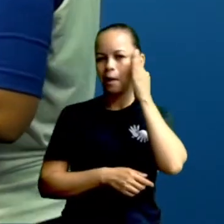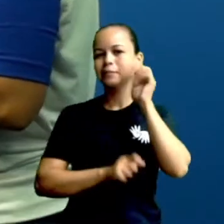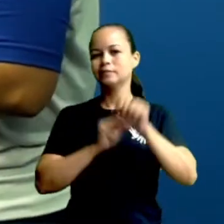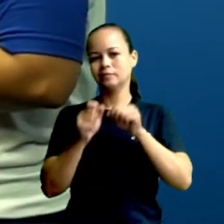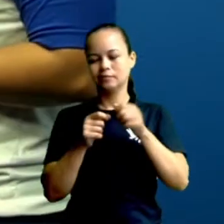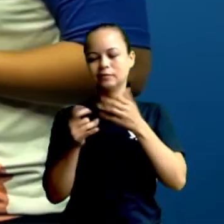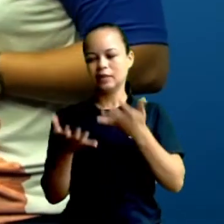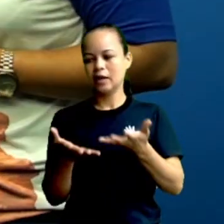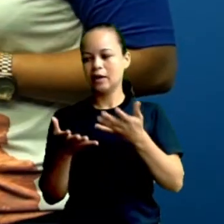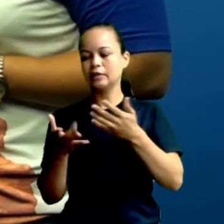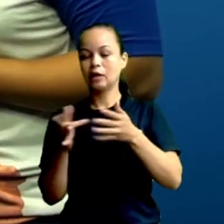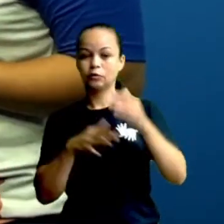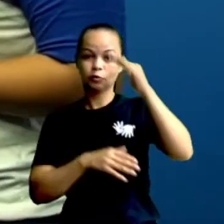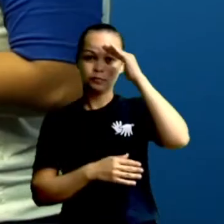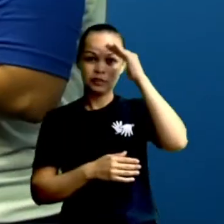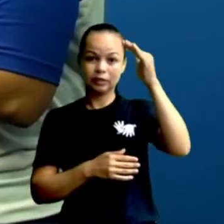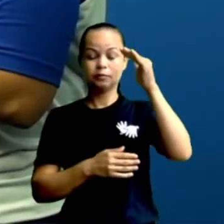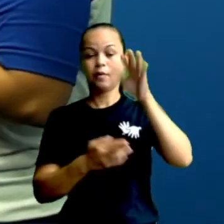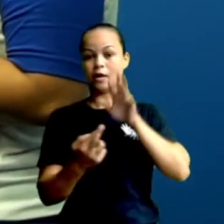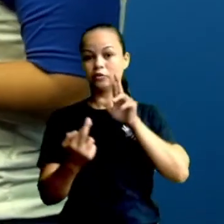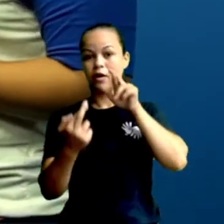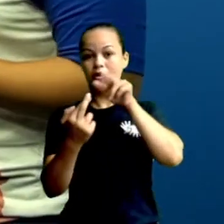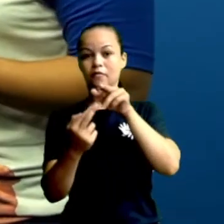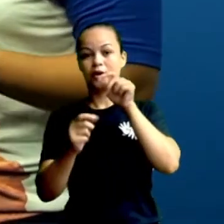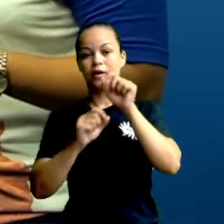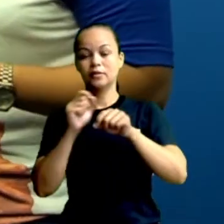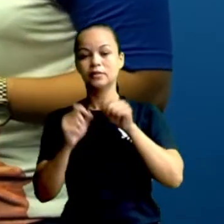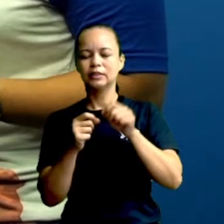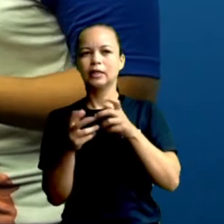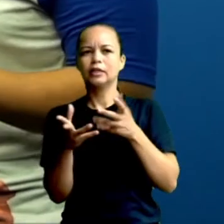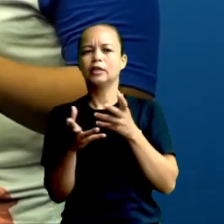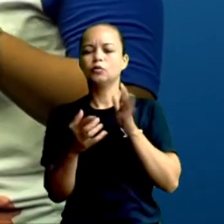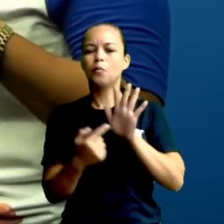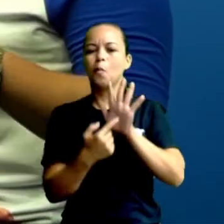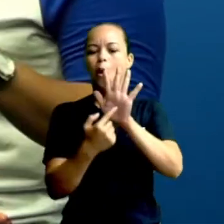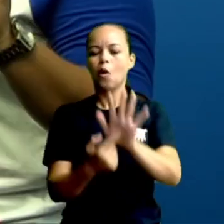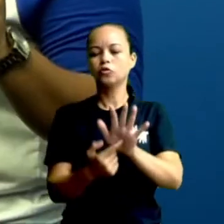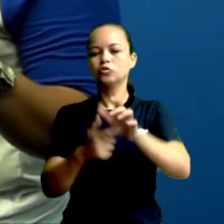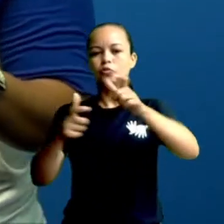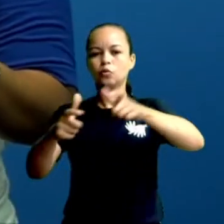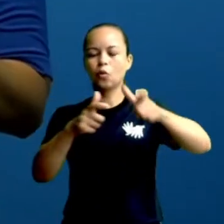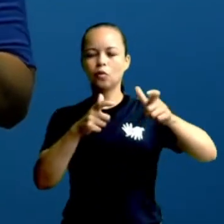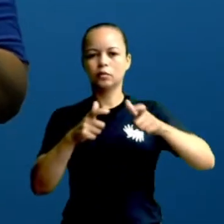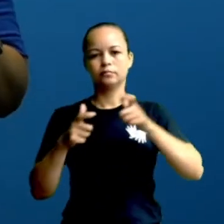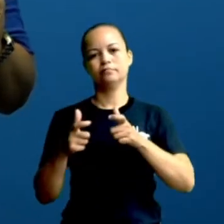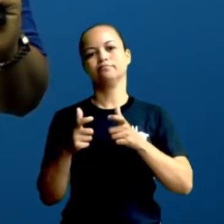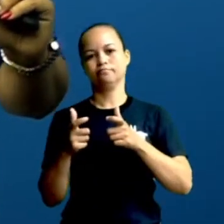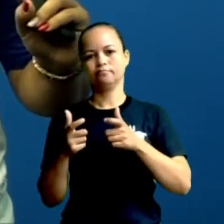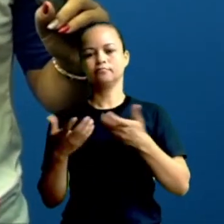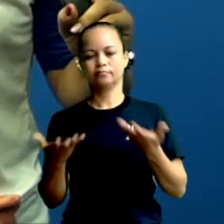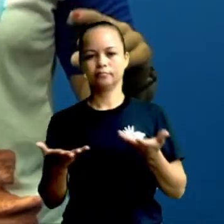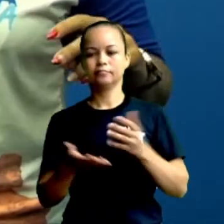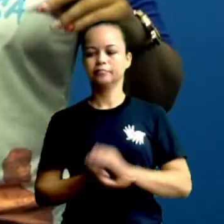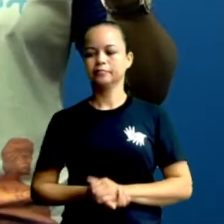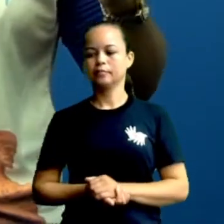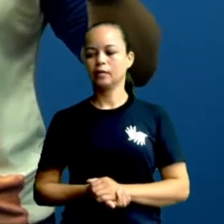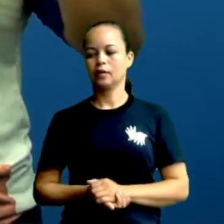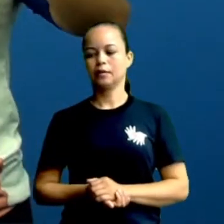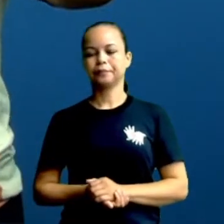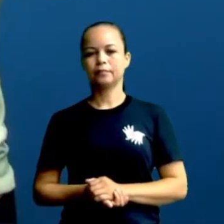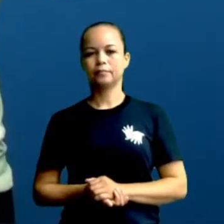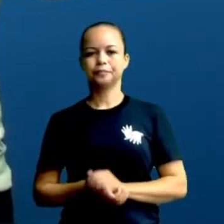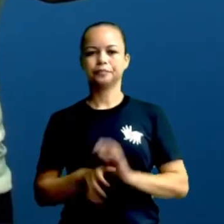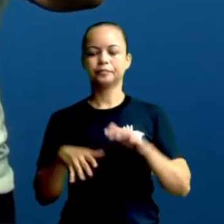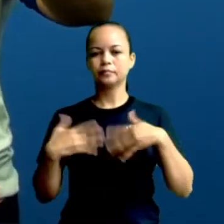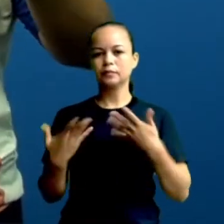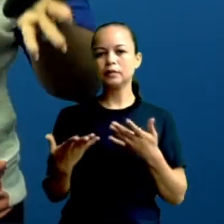as principais referências que nos apontam a direção e nos orientam pelos lugares, tá? Então, a